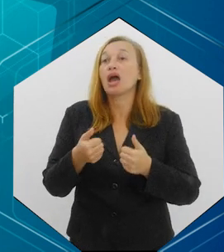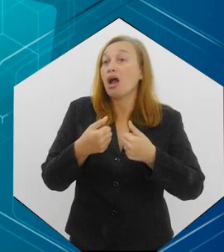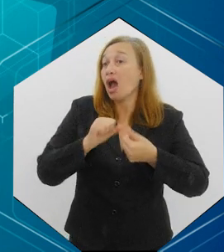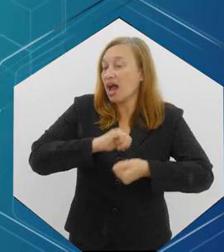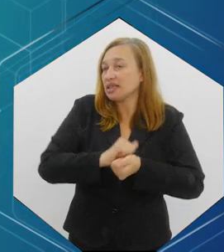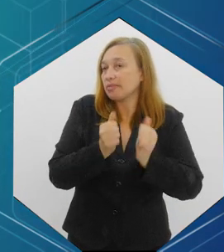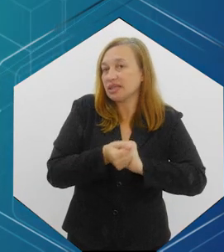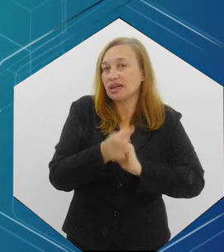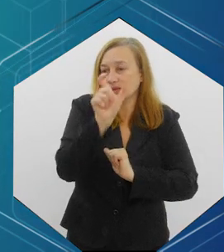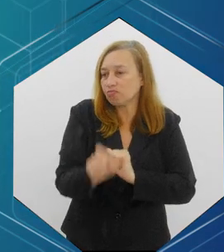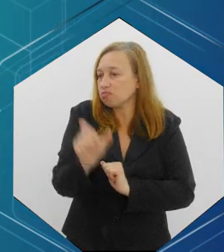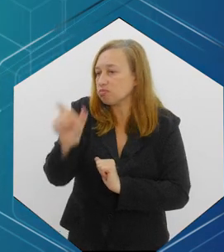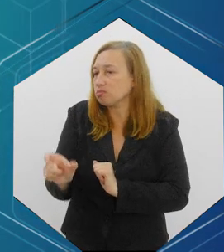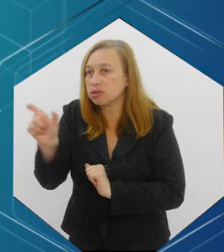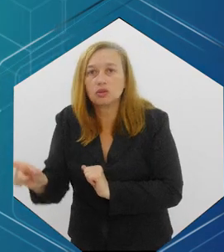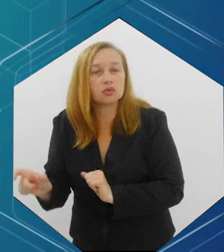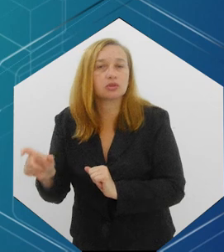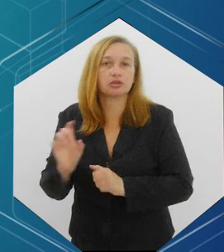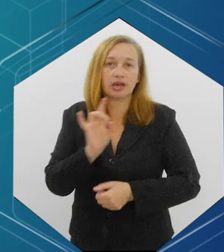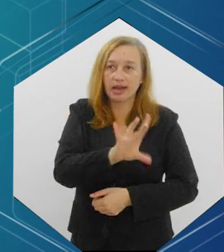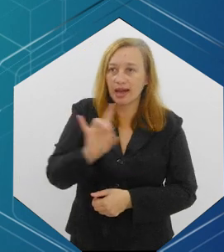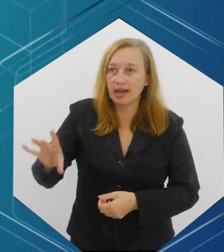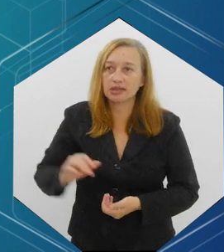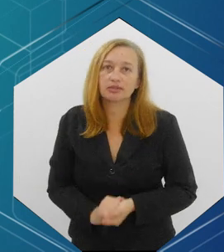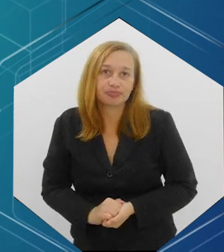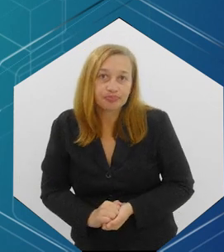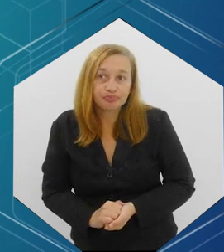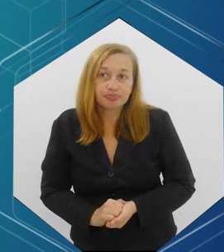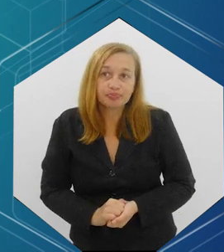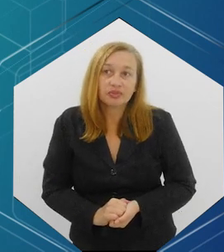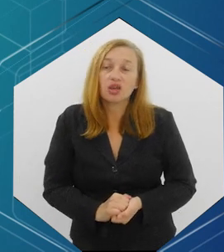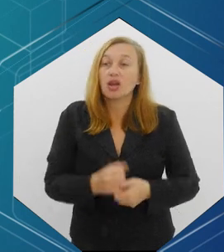meia seja adequada a cada paciente.